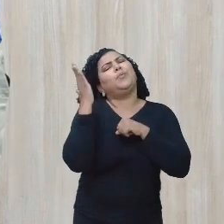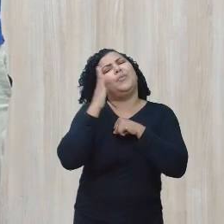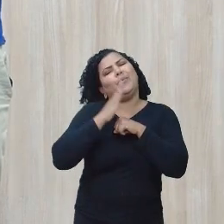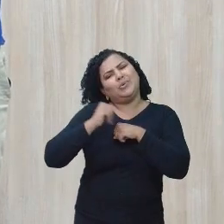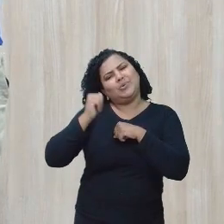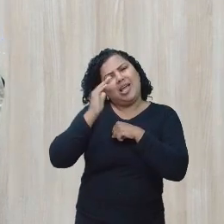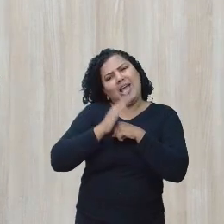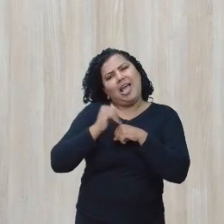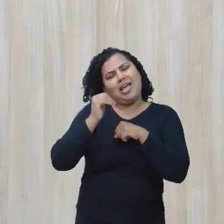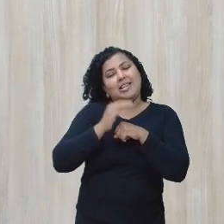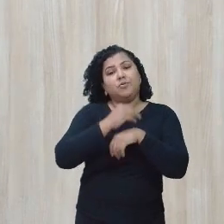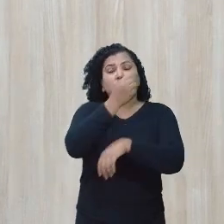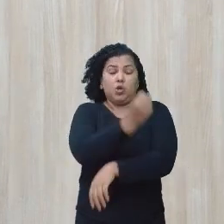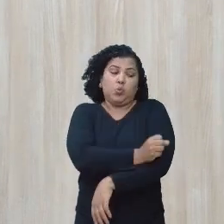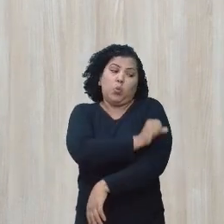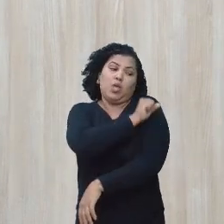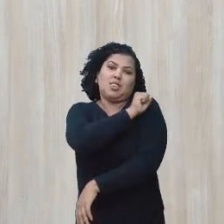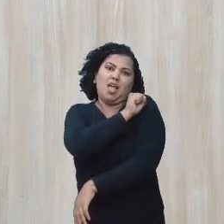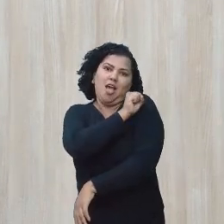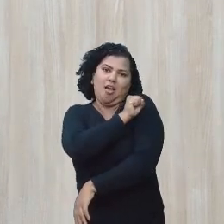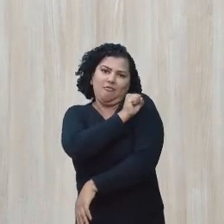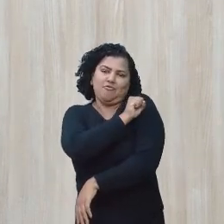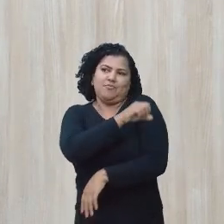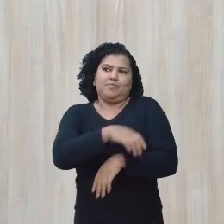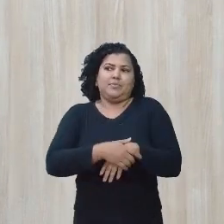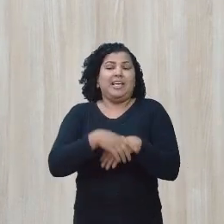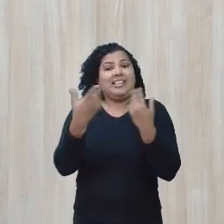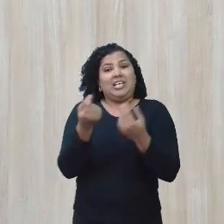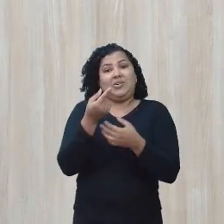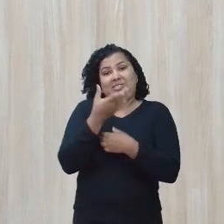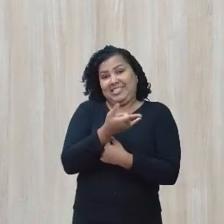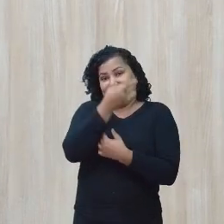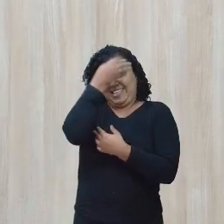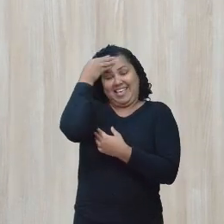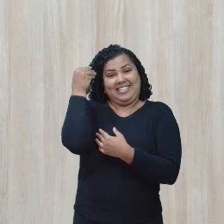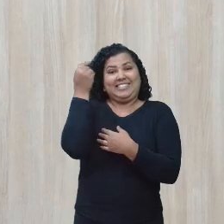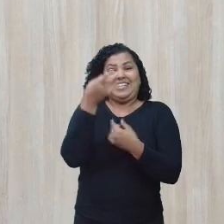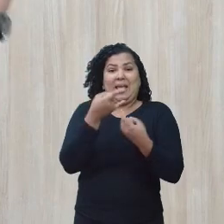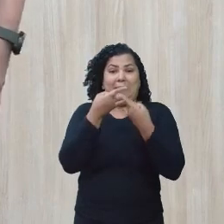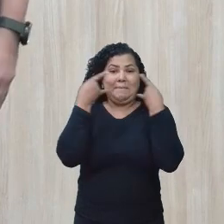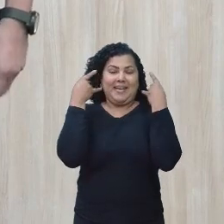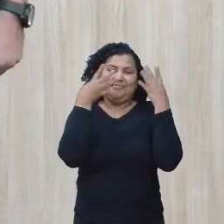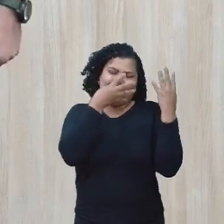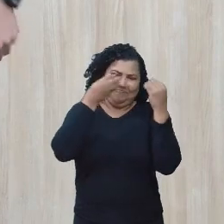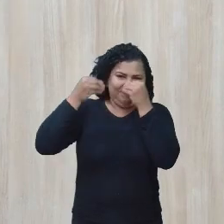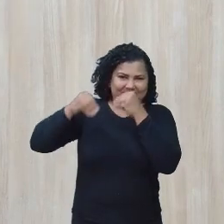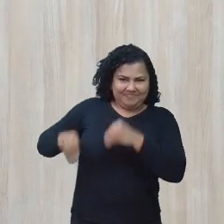anos finais, do 8º ano. Eita gente, esqueci a máscara. Do 8º ano,